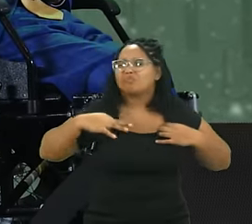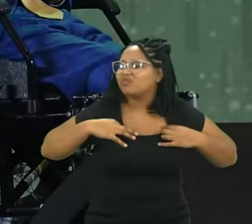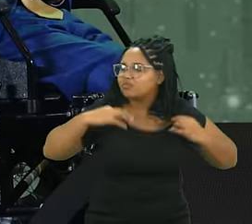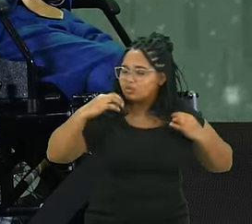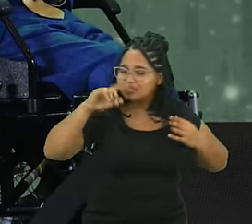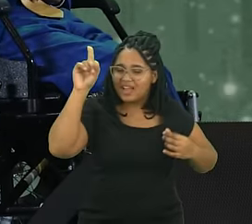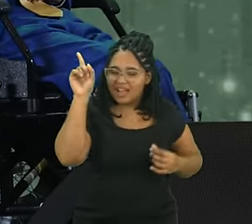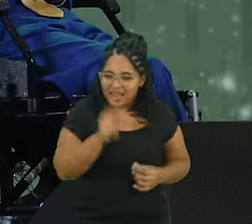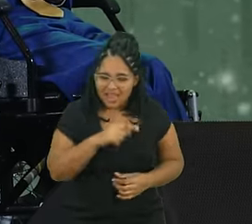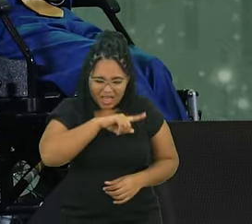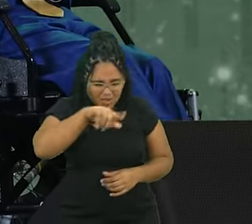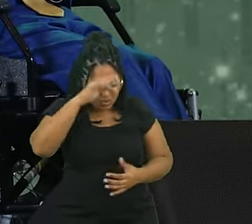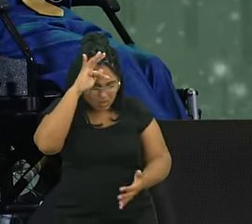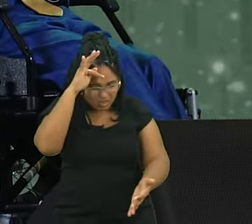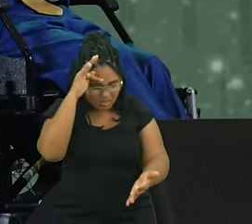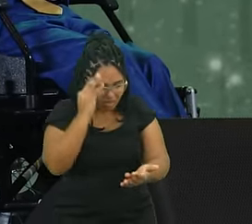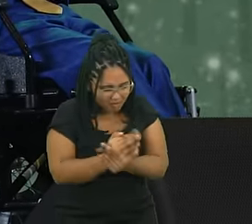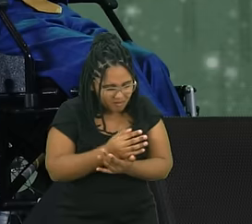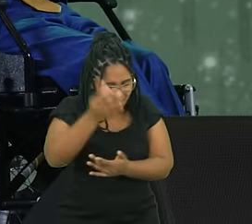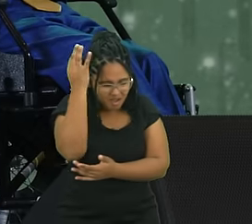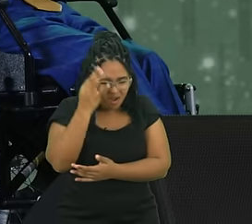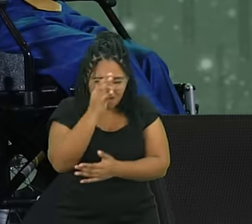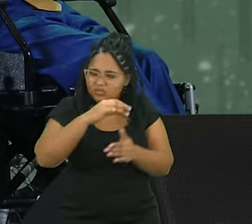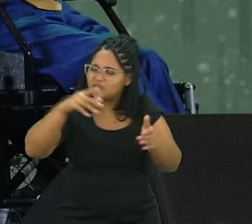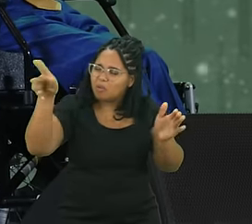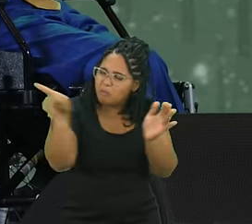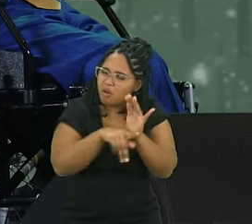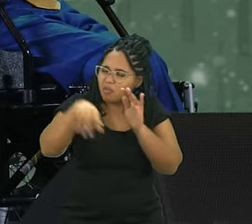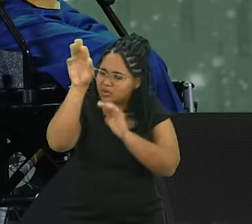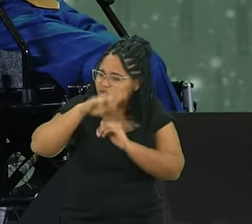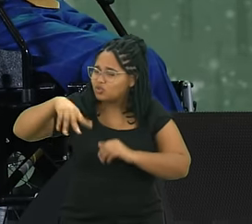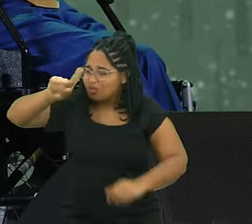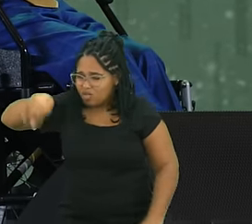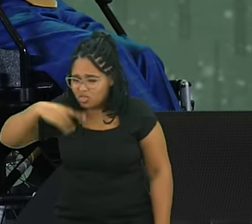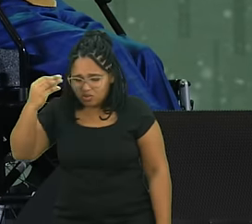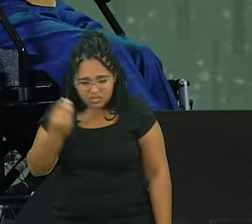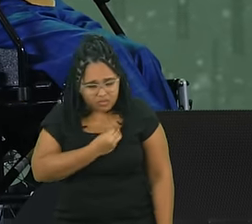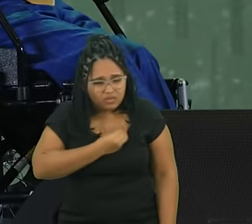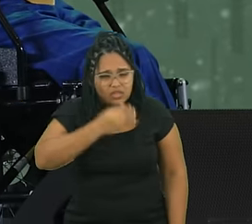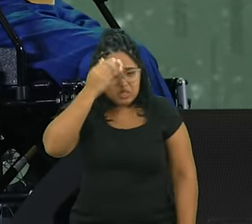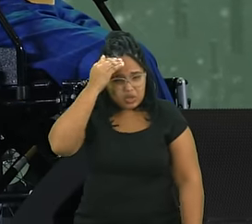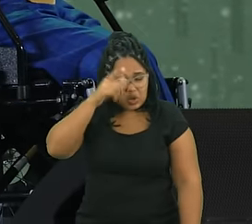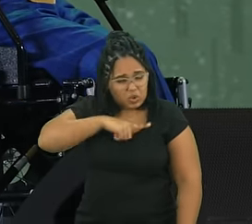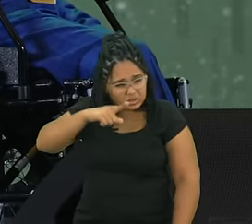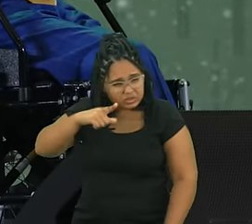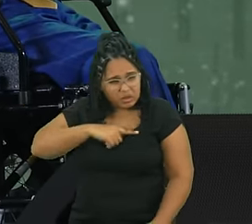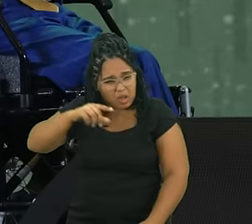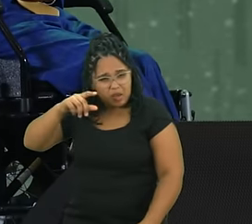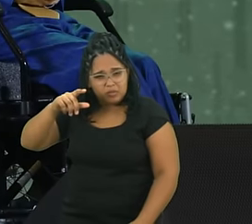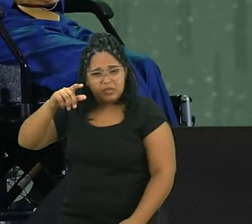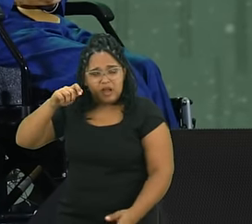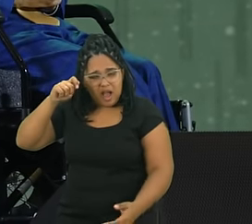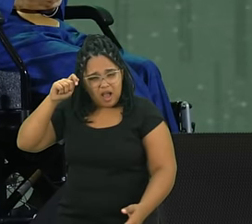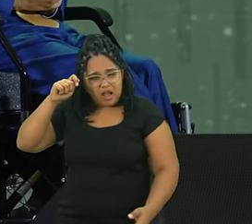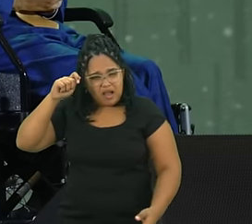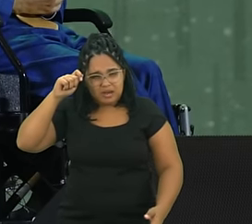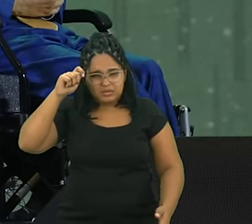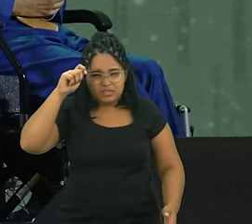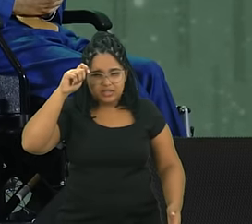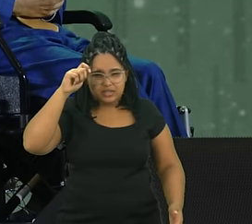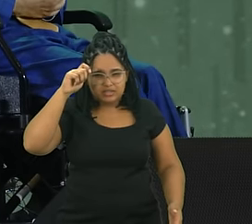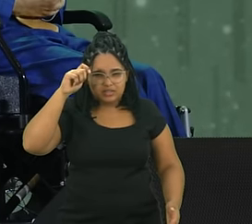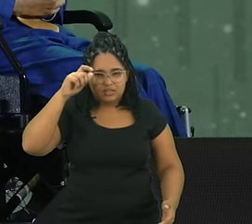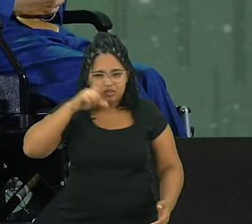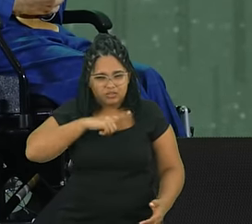É a nossa fé e a sua unção que está sobre nós. E nós temos essa autoridade de repreender toda a enfermidade e